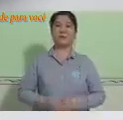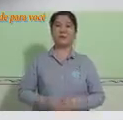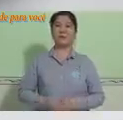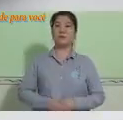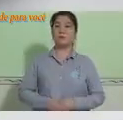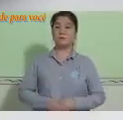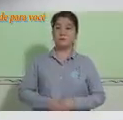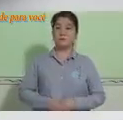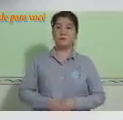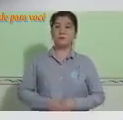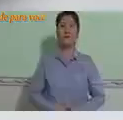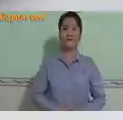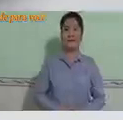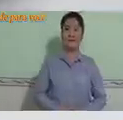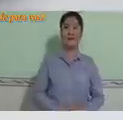2.DVAMSERDMINISTRDAS 2 doses, vírgula,